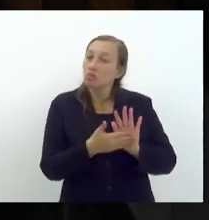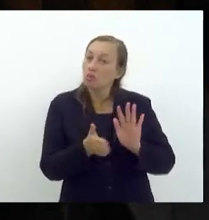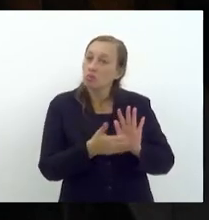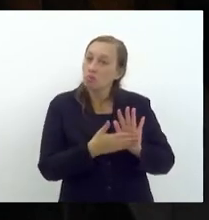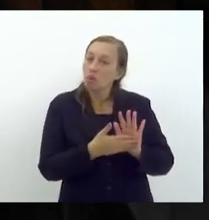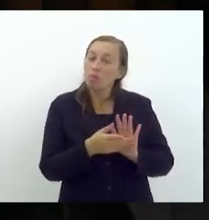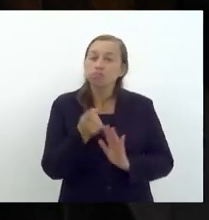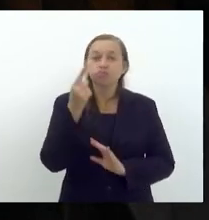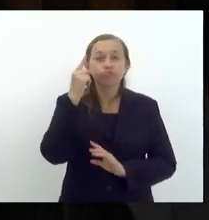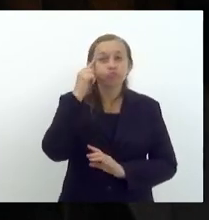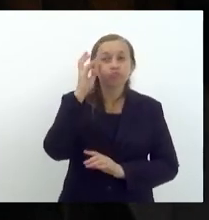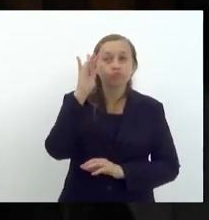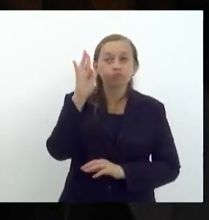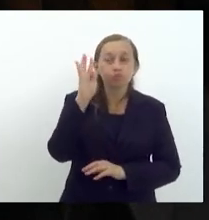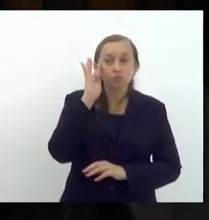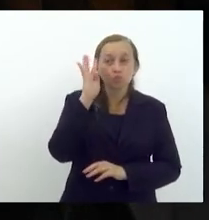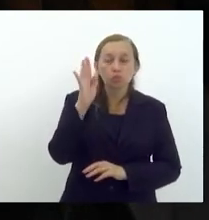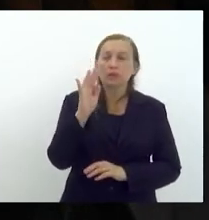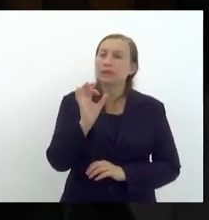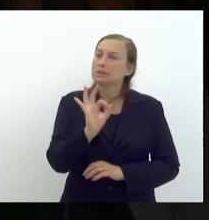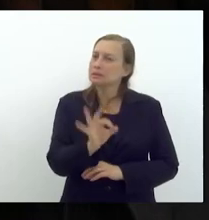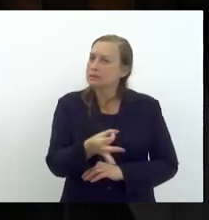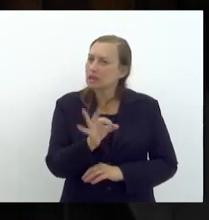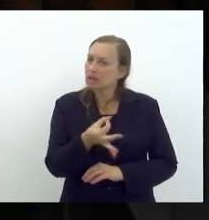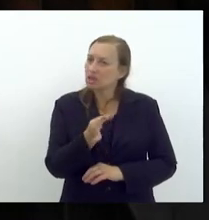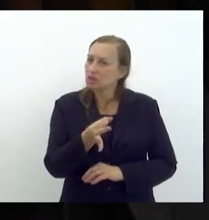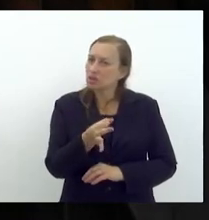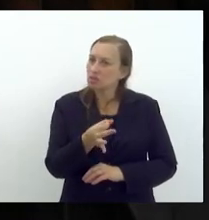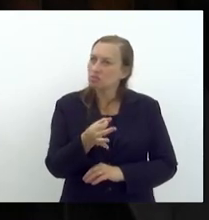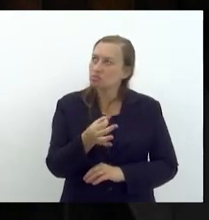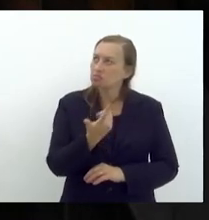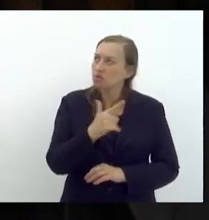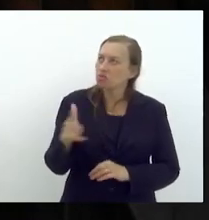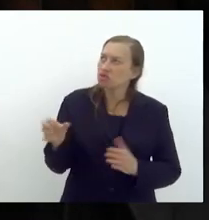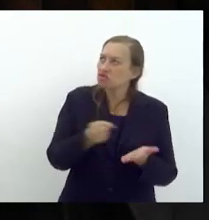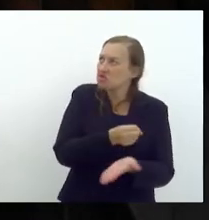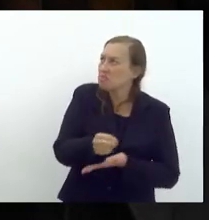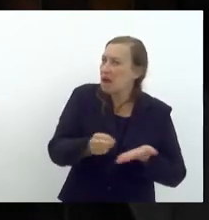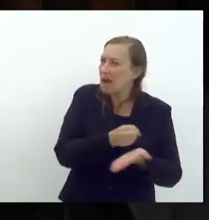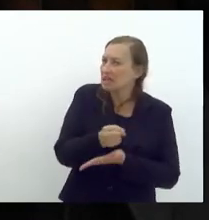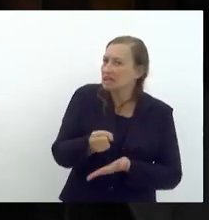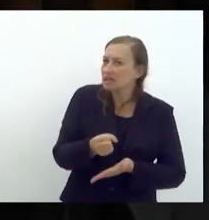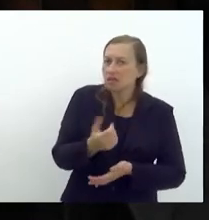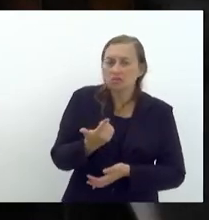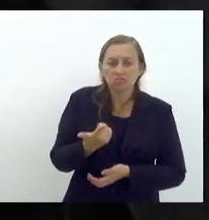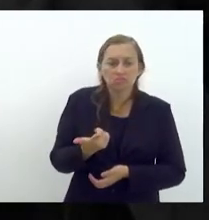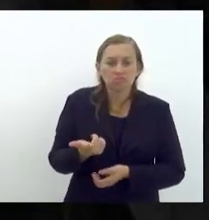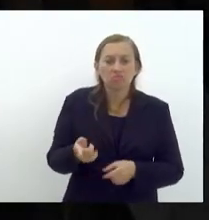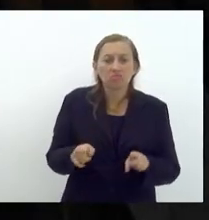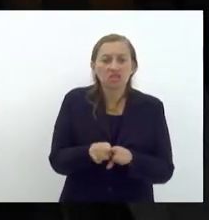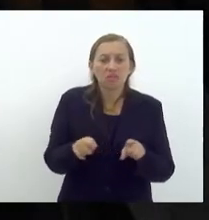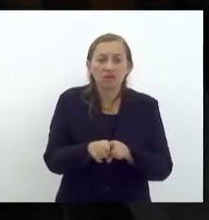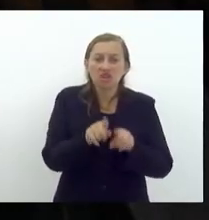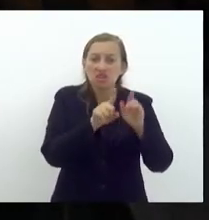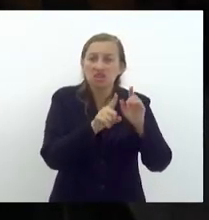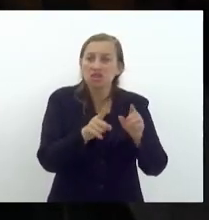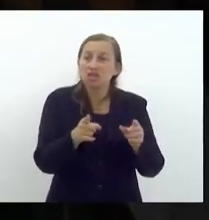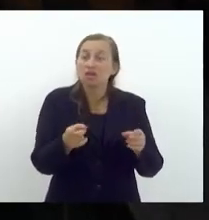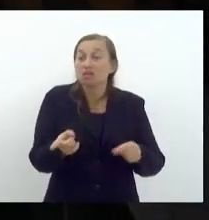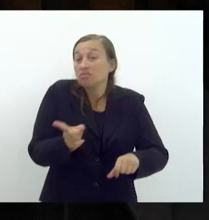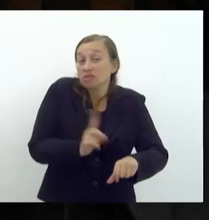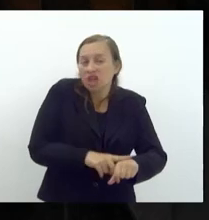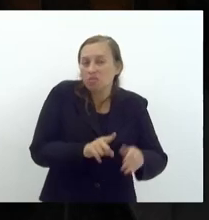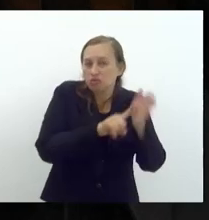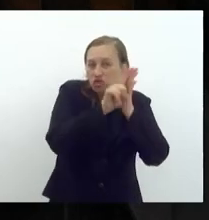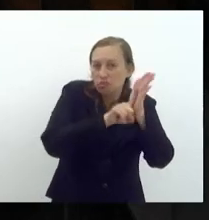uma reflexão Claro que eu não tive base nem tempo para fazer umas pesquisas em